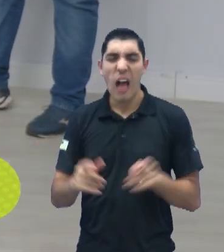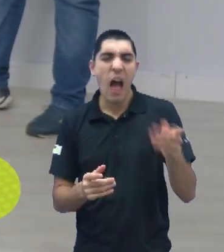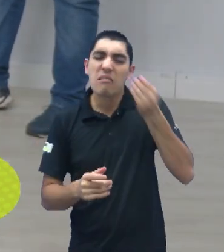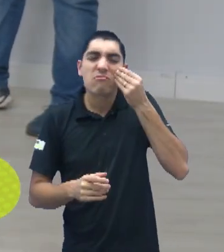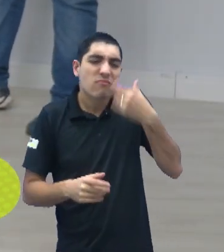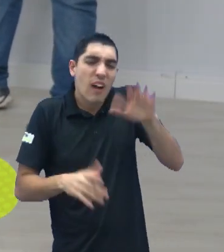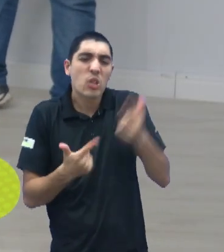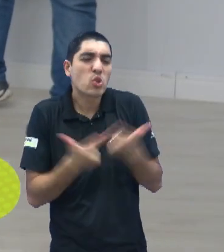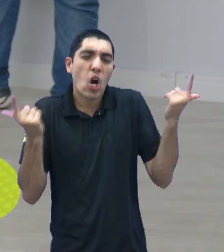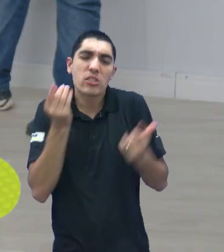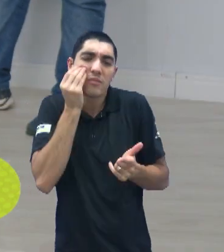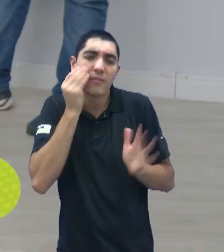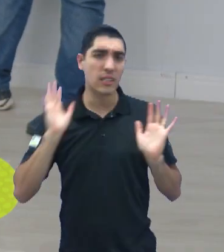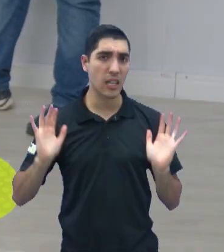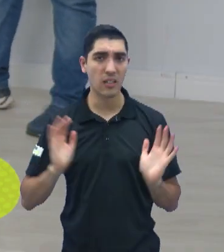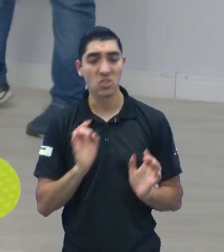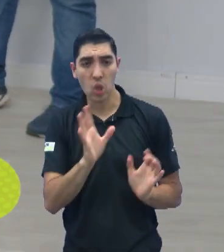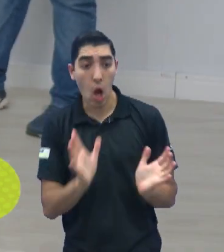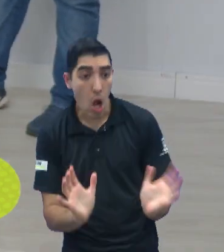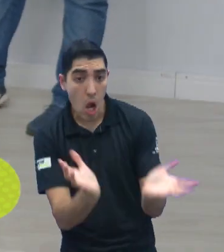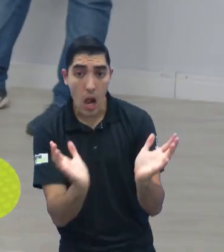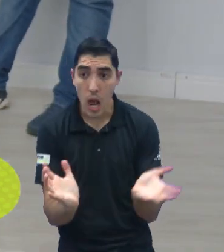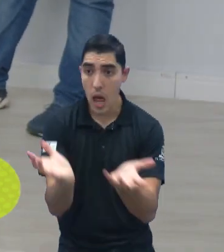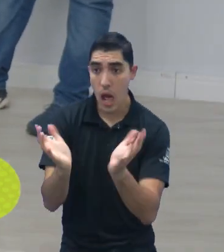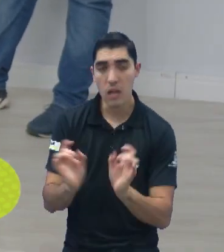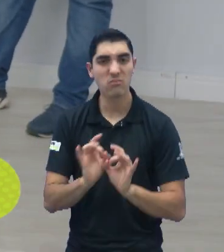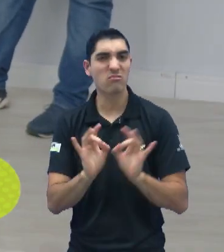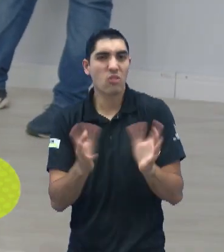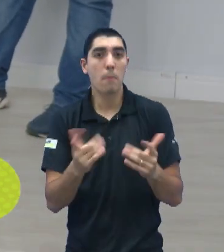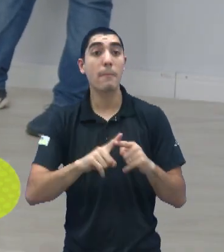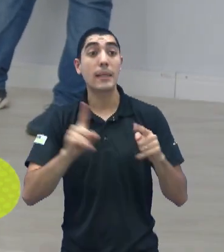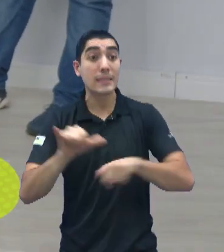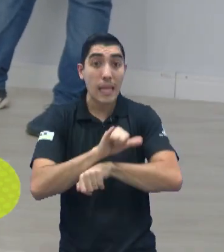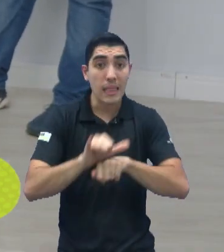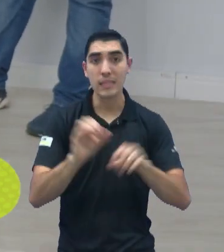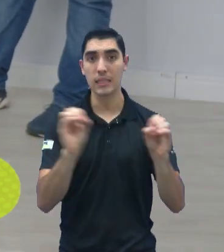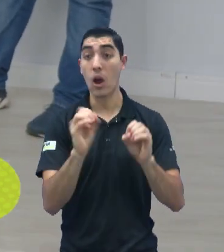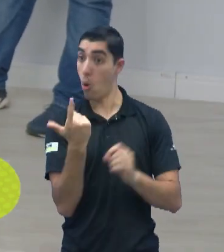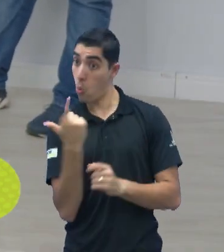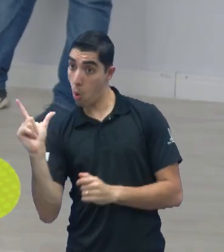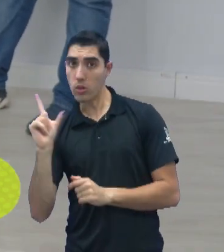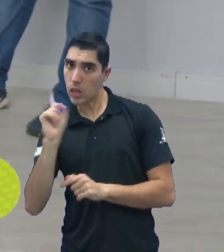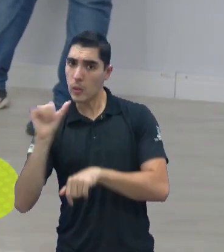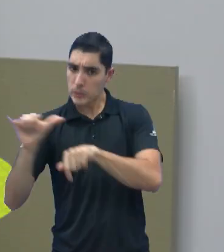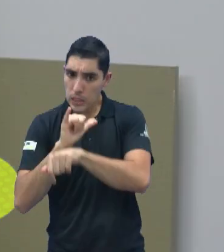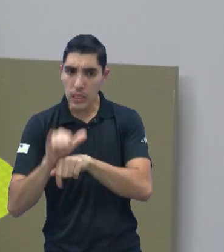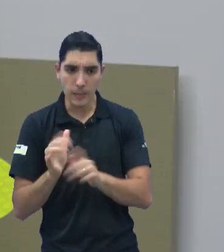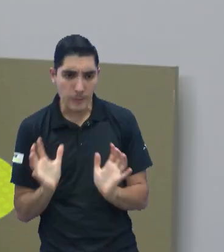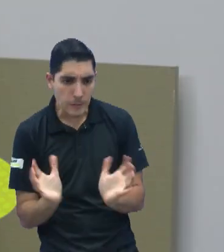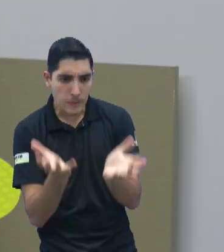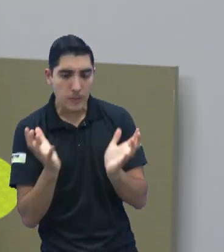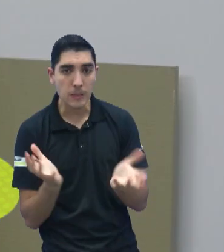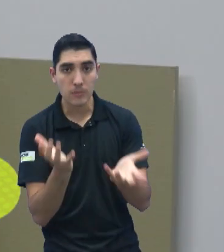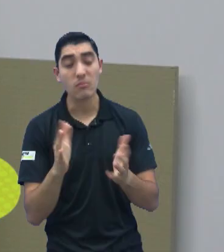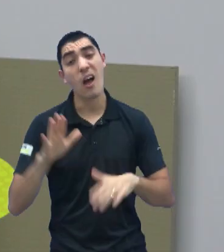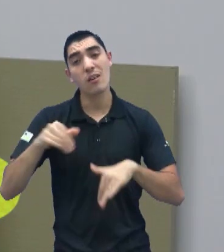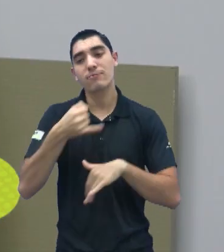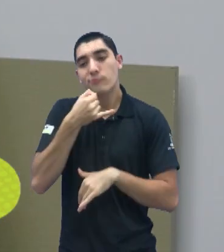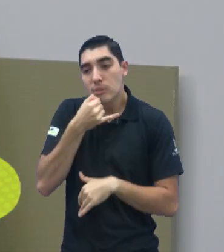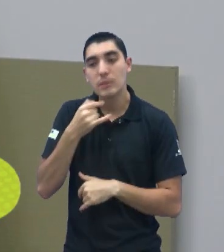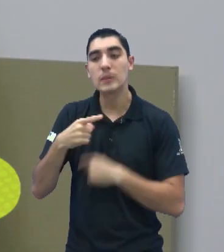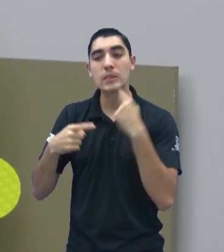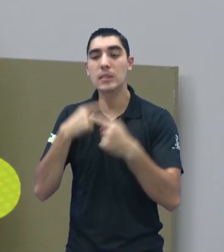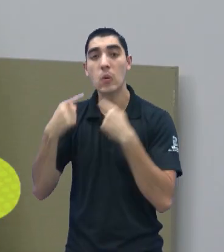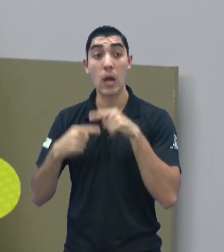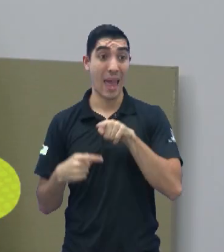quiser, bora. É mais motivador, mais nesse estilo, assim, sabe? Tem outro treinador, não, trabalhavam mesmo, infelizmente, às vezes o resultado não vinha. E às vezes pro cara que motivava,